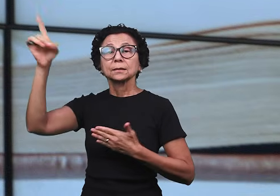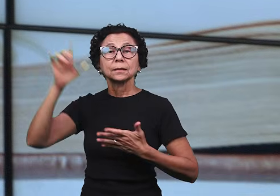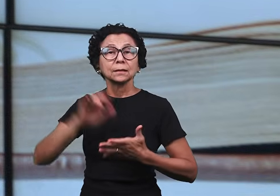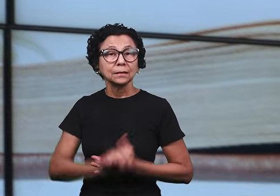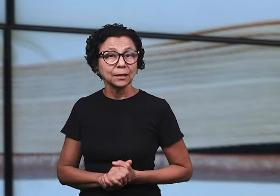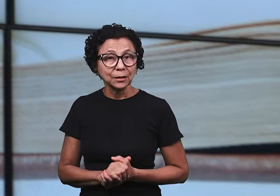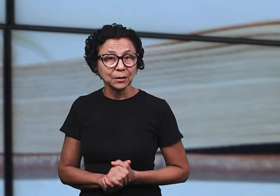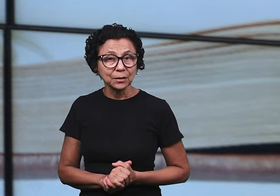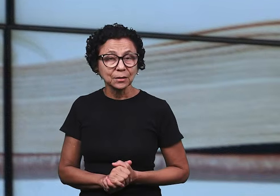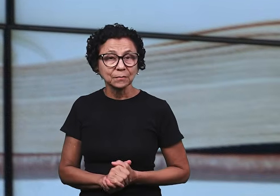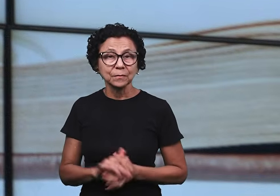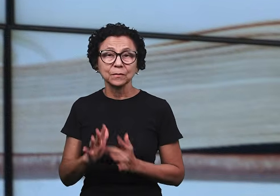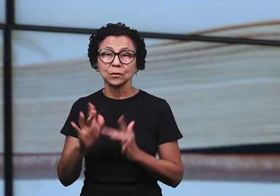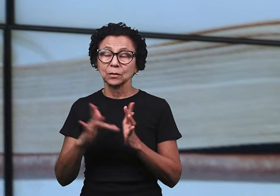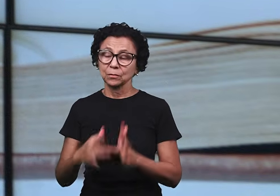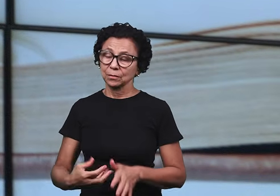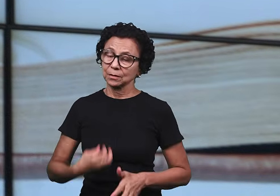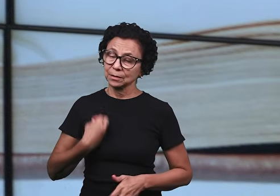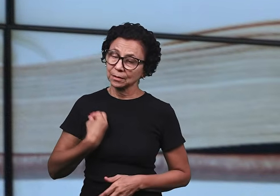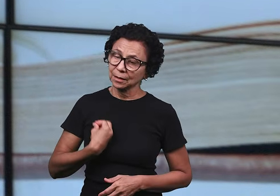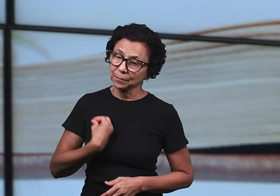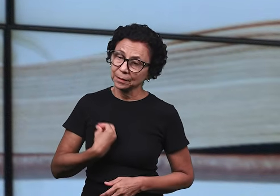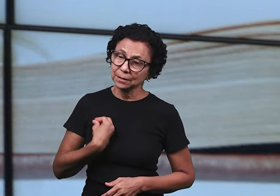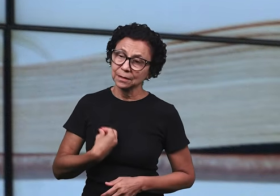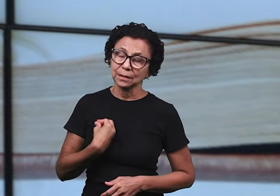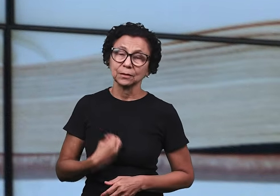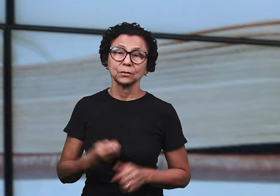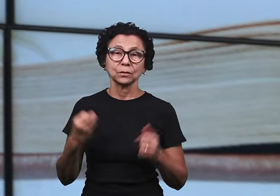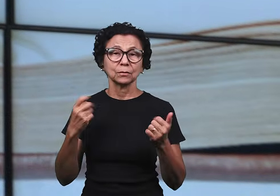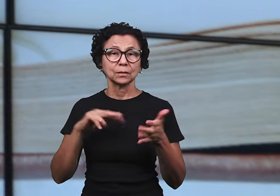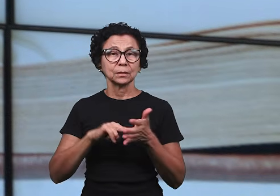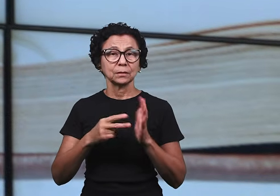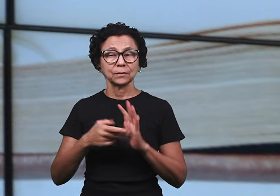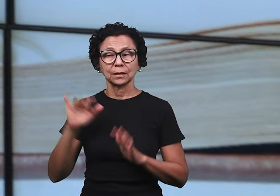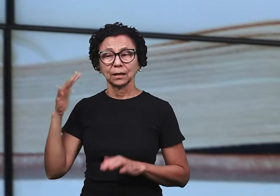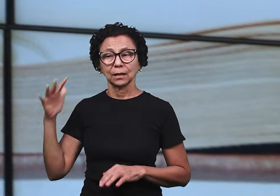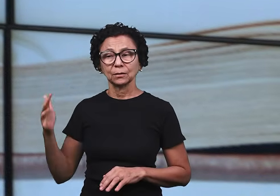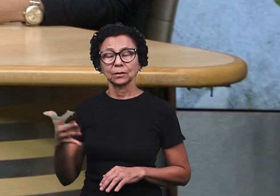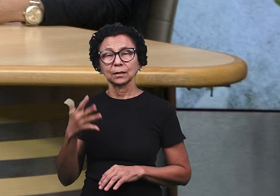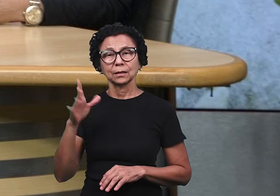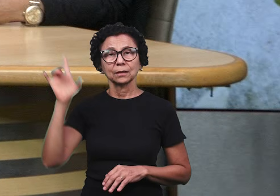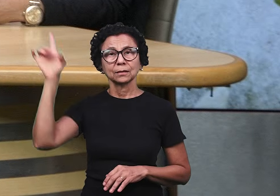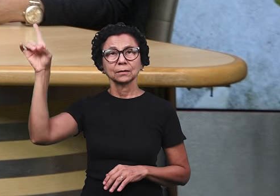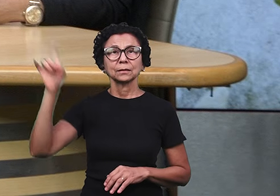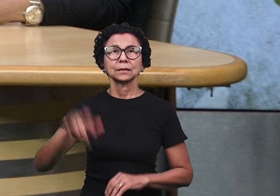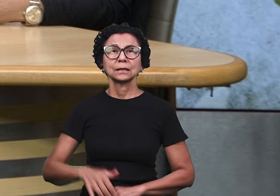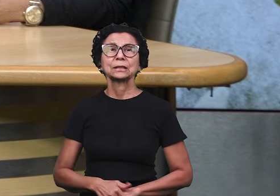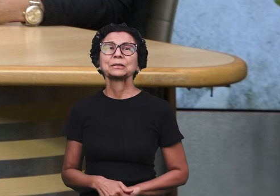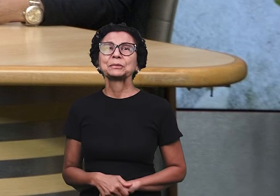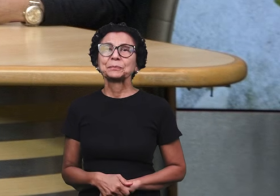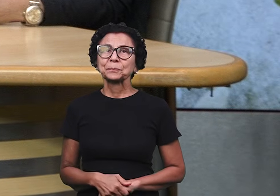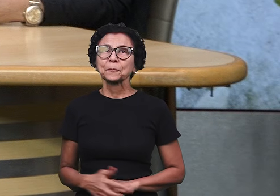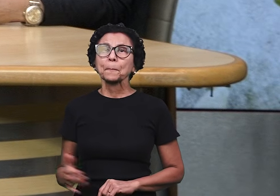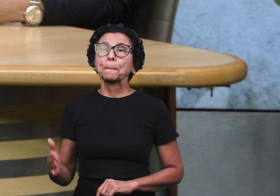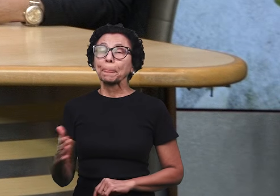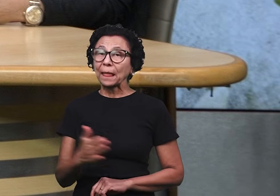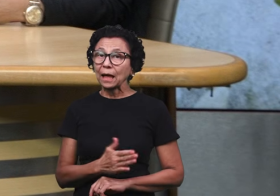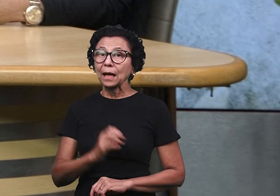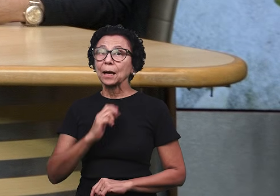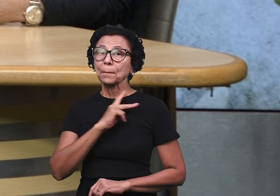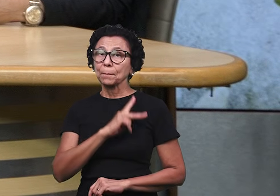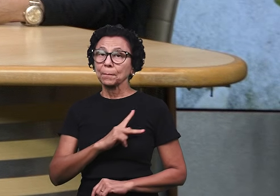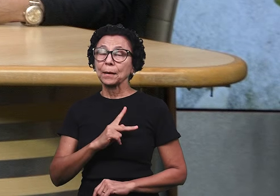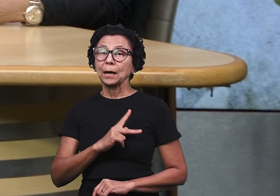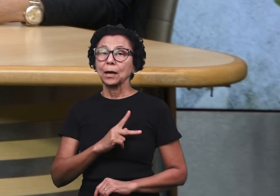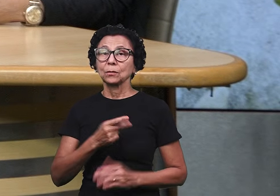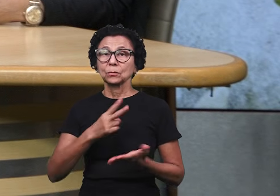está ali e ali é o lugar de adoração, porque você é igreja em todo lugar. E o apóstolo Paulo fala sobre isso